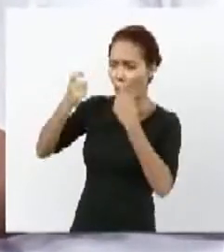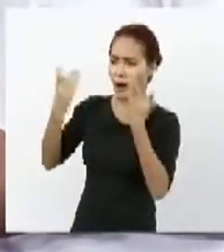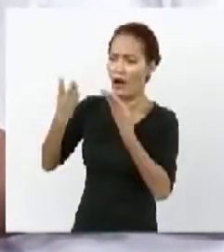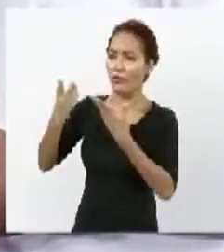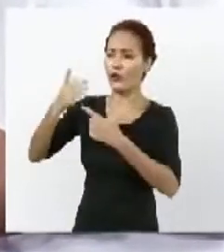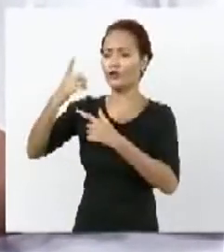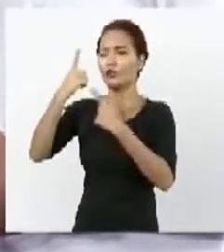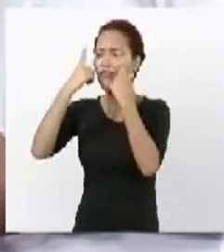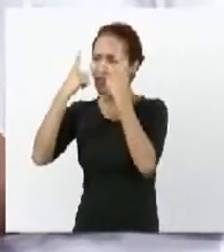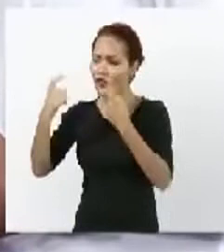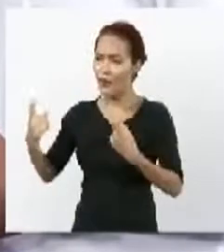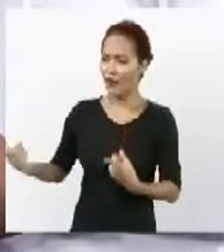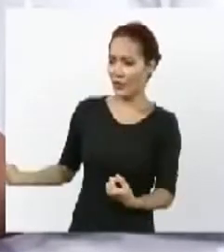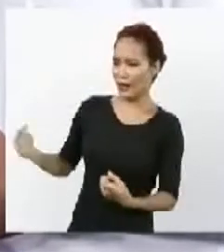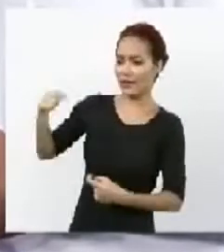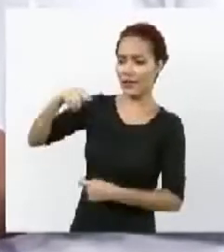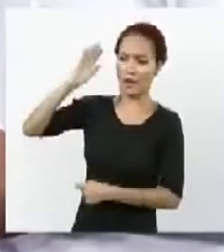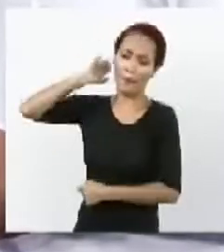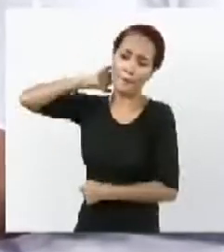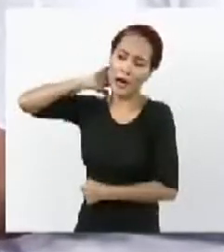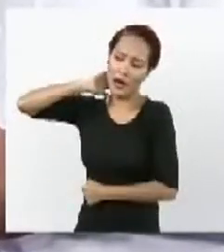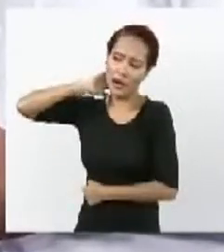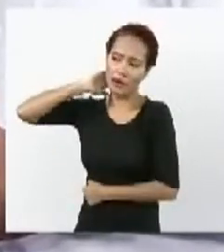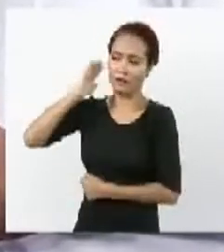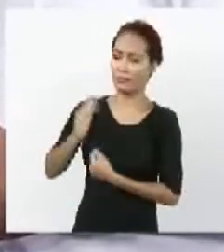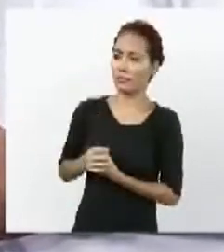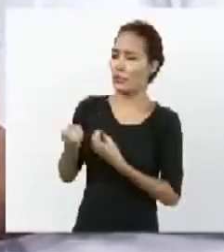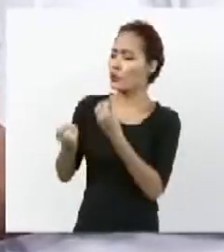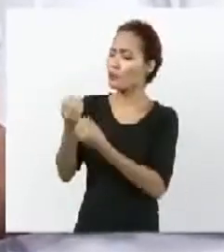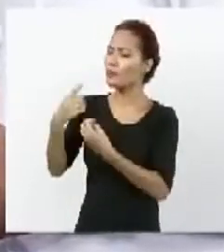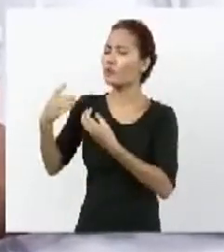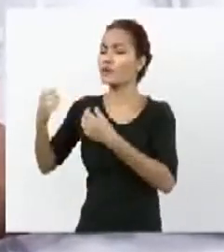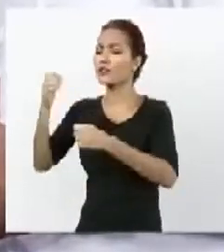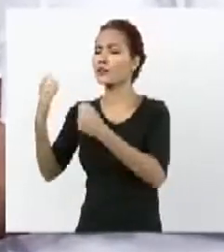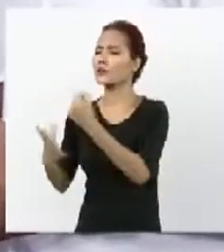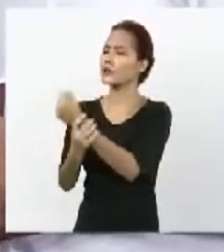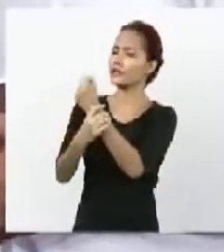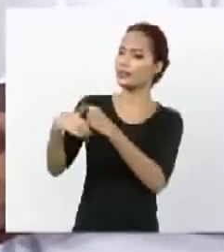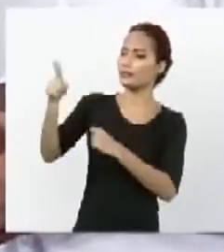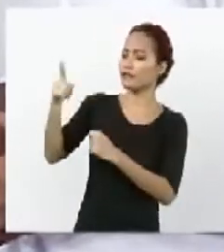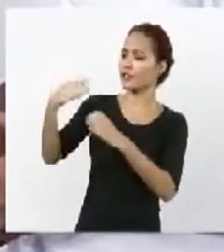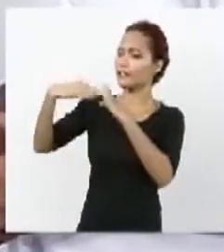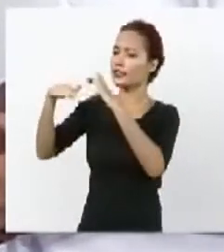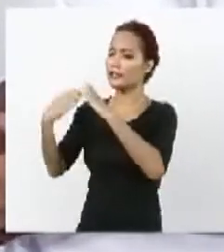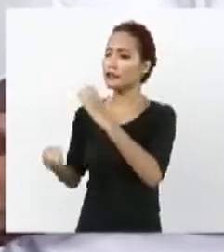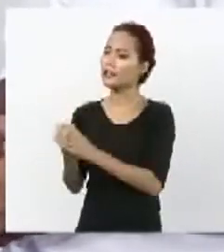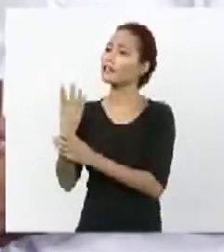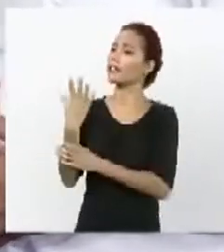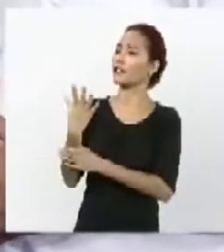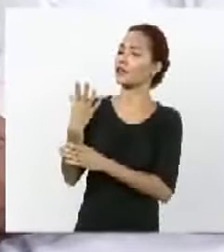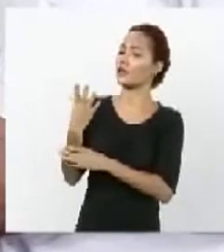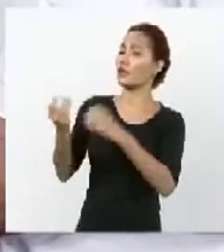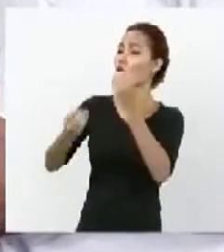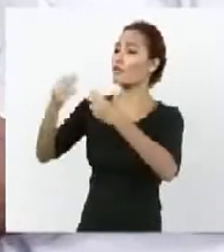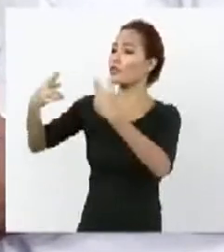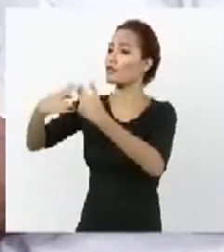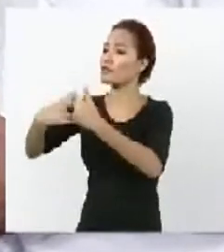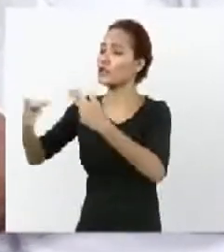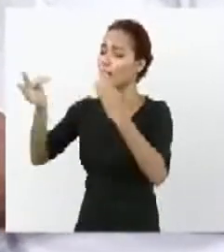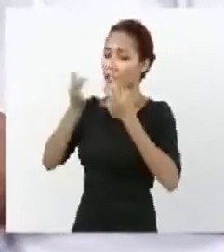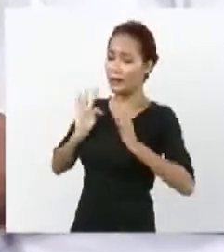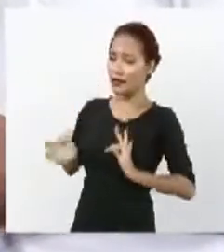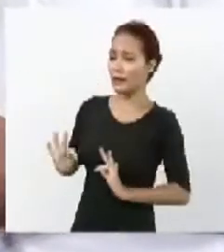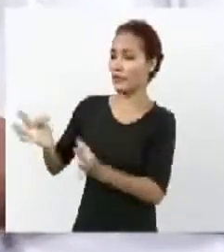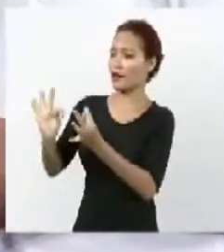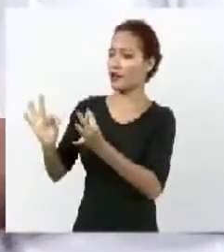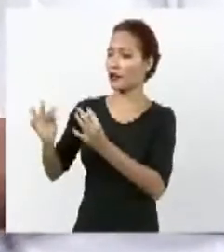Pará. De que forma vai atuar aí a Secretaria Municipal de Segurança Integrada que o senhor pretende criar? E como será o uso da tecnologia através do